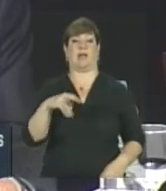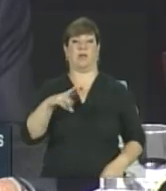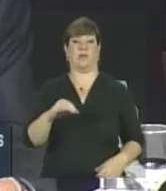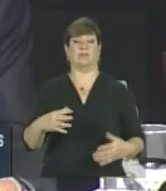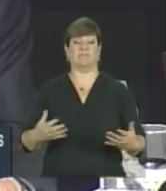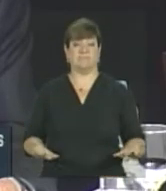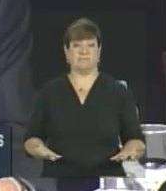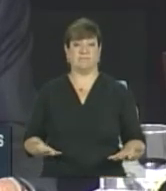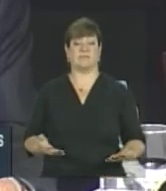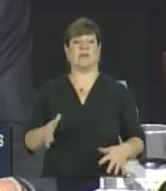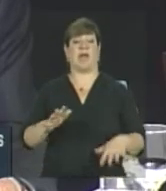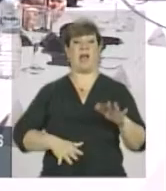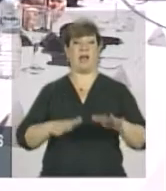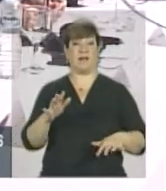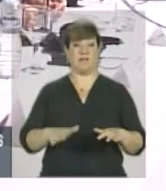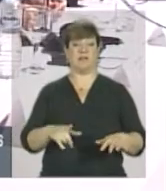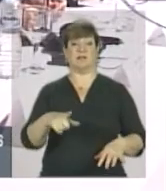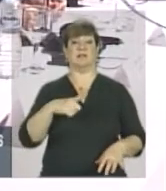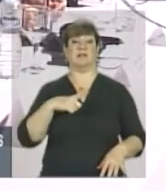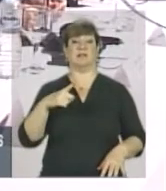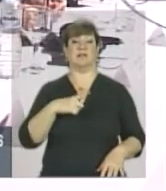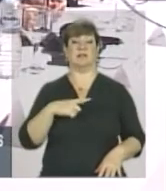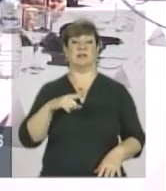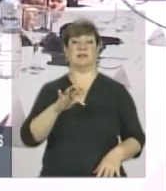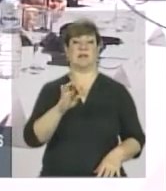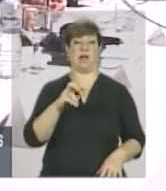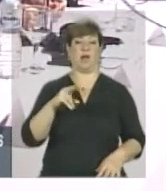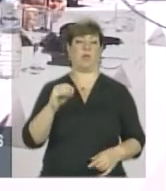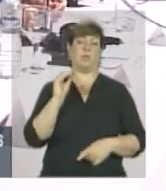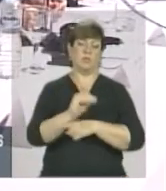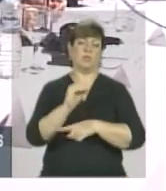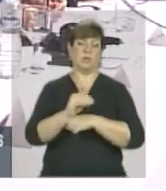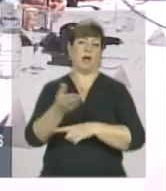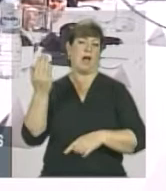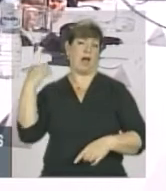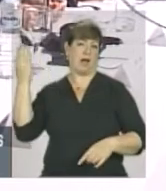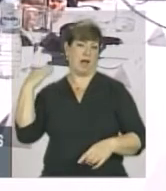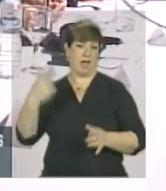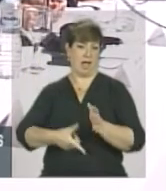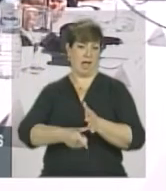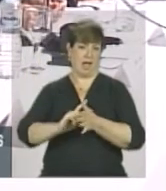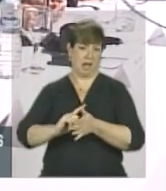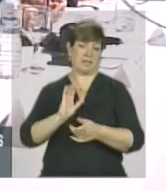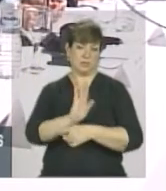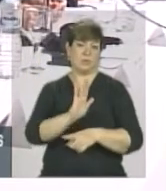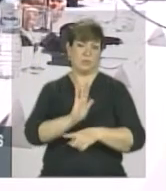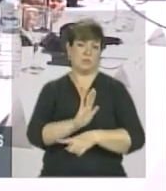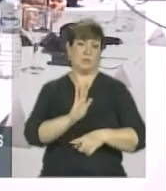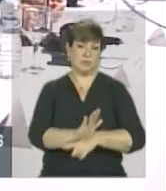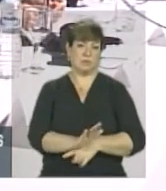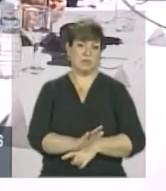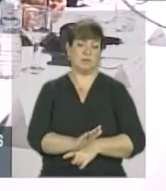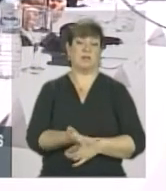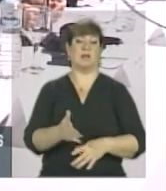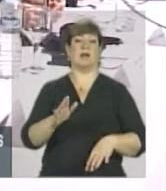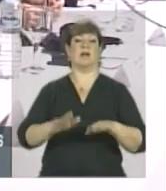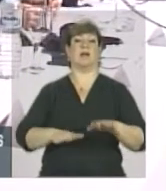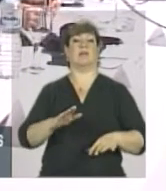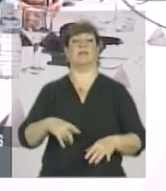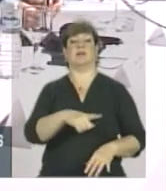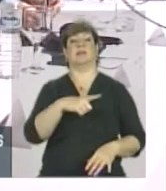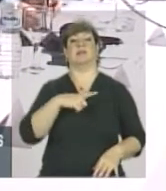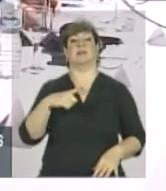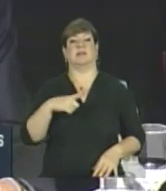e muitas vezes vê aquele técnico que lhe prestou assistência antes da competição, prestando